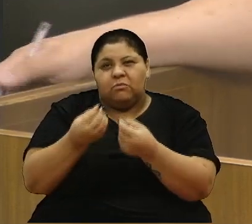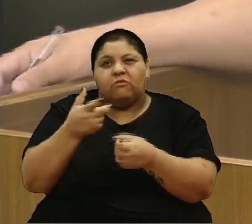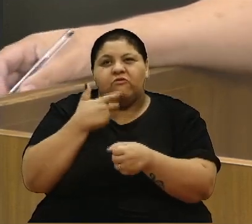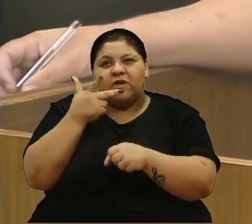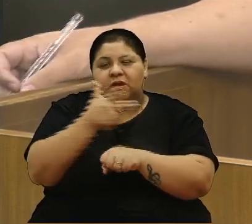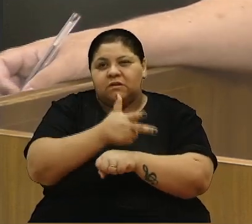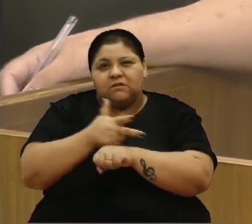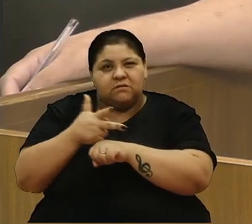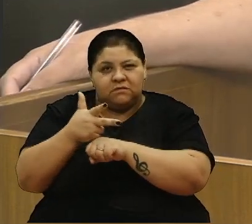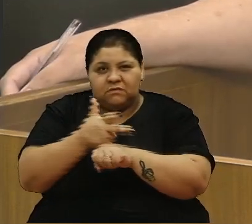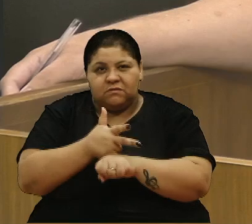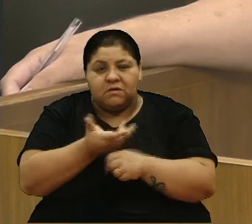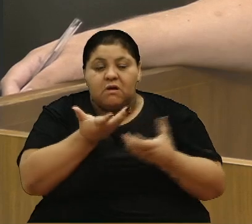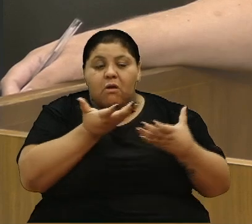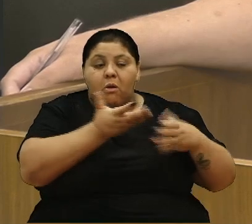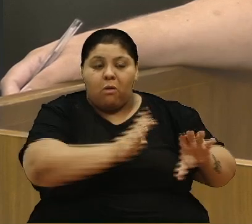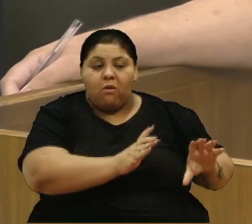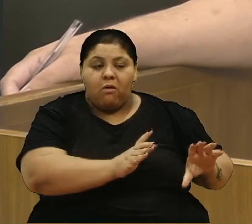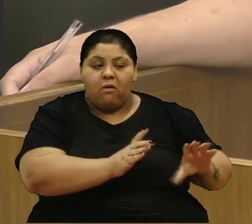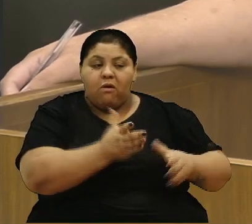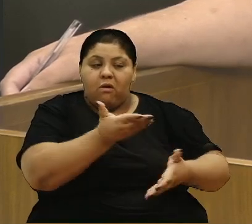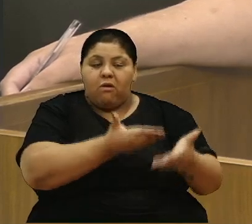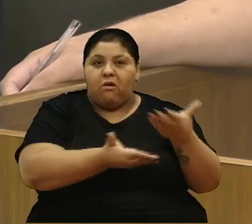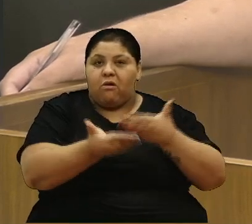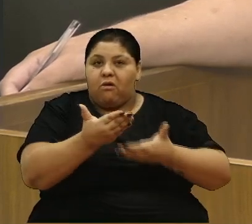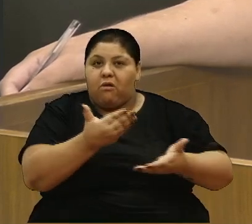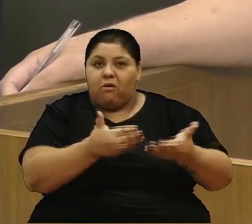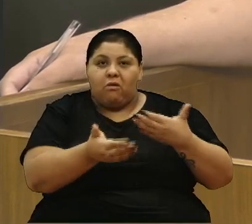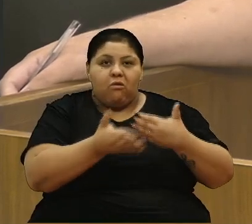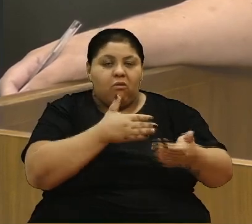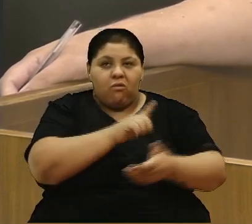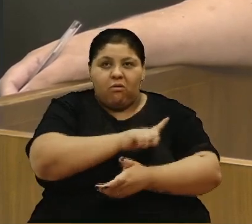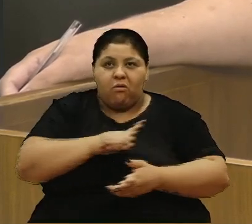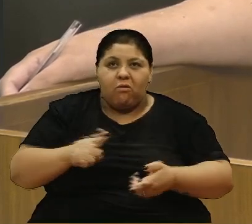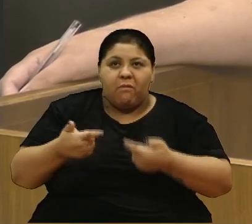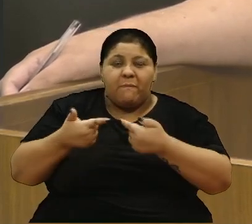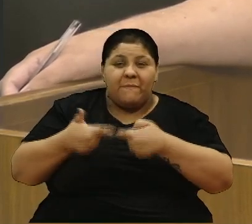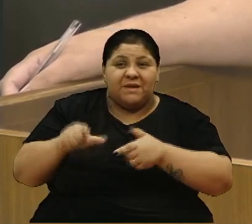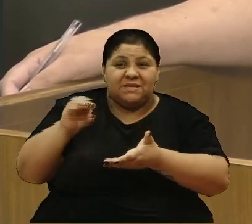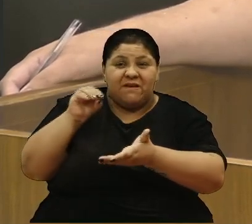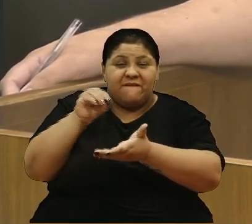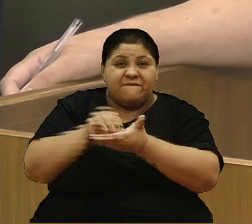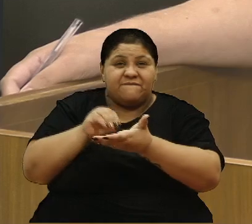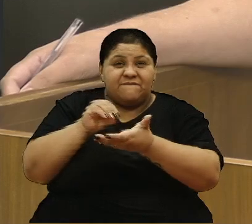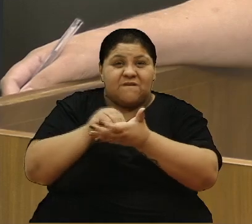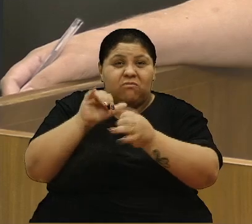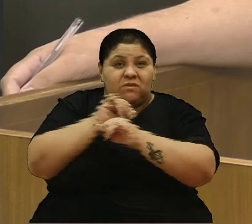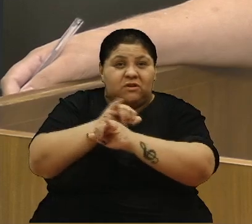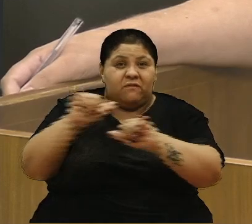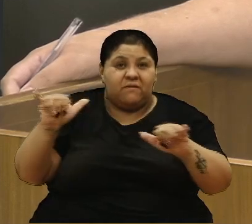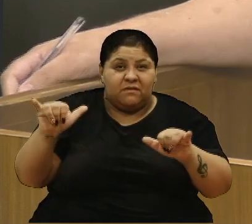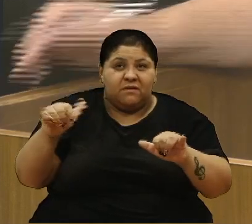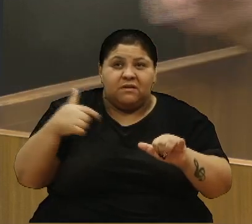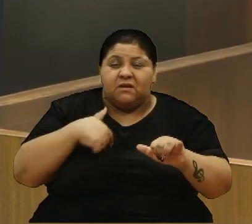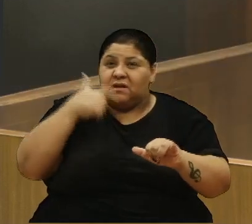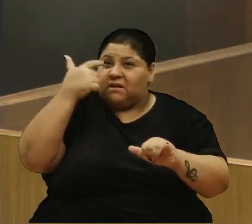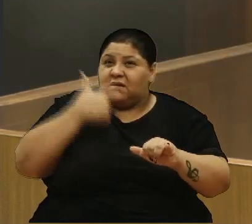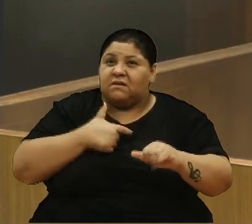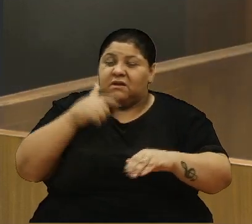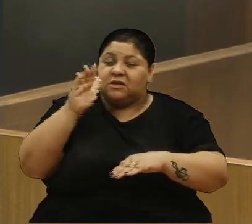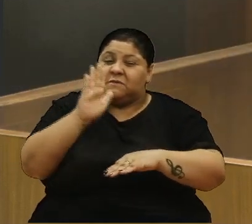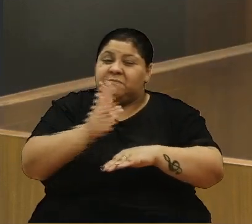ontem, a oposição, ela norteia qualquer governo. Mas a desinformação é algo que eu acho que é o que mais tem